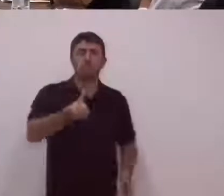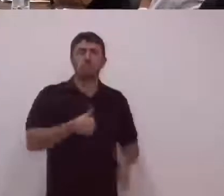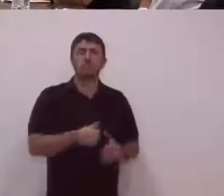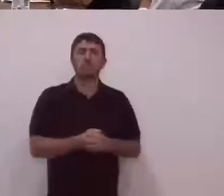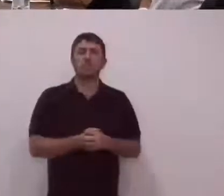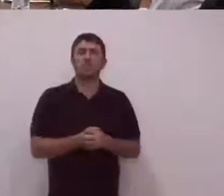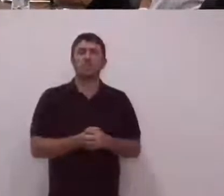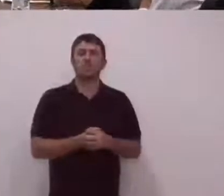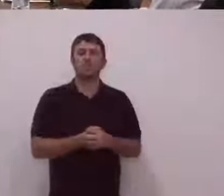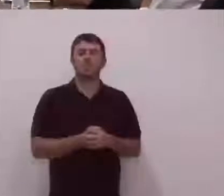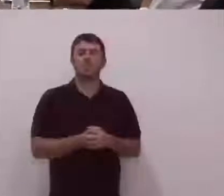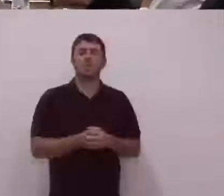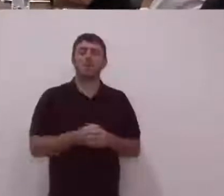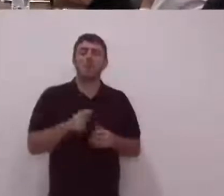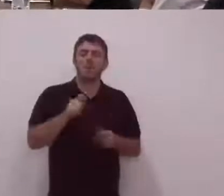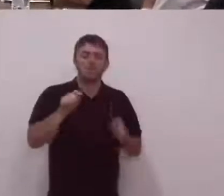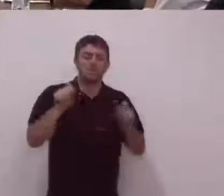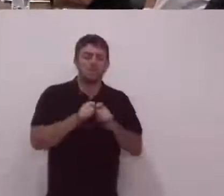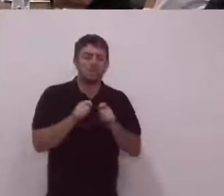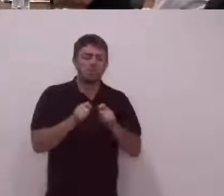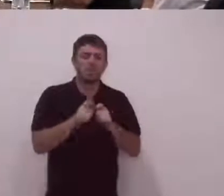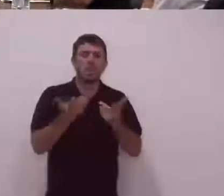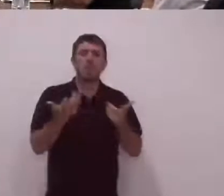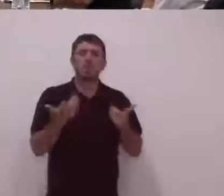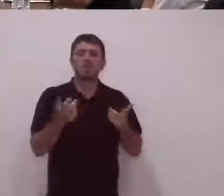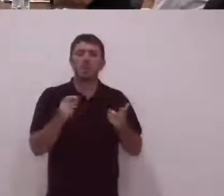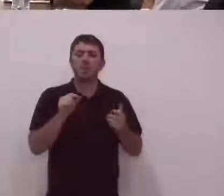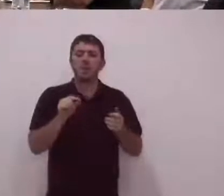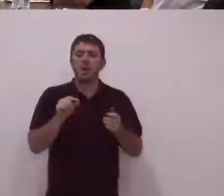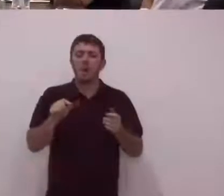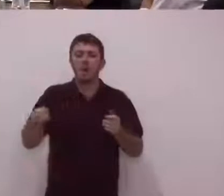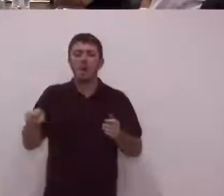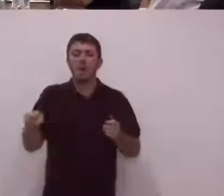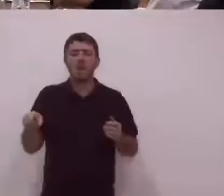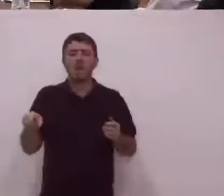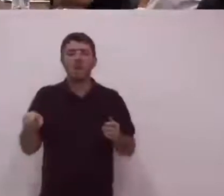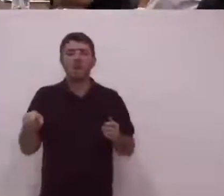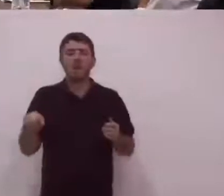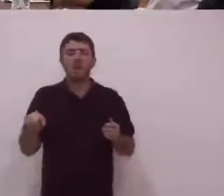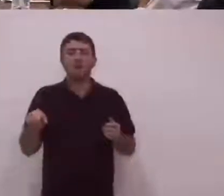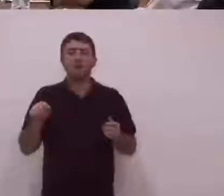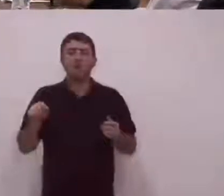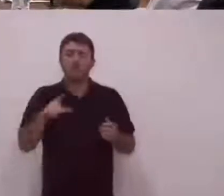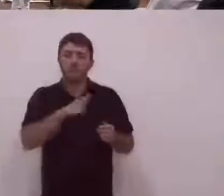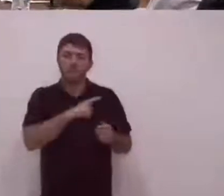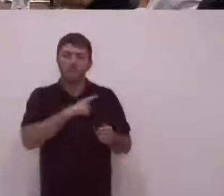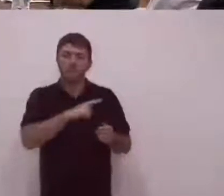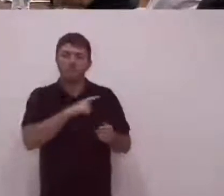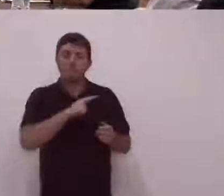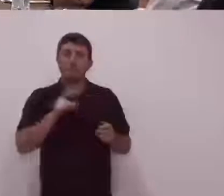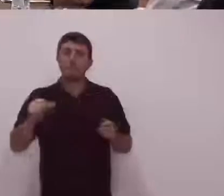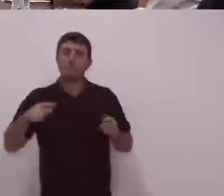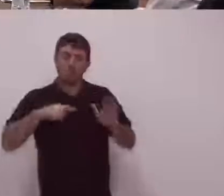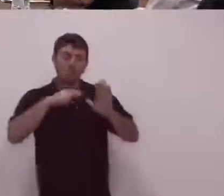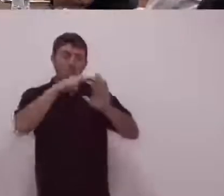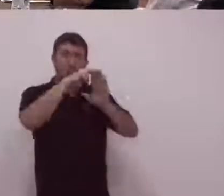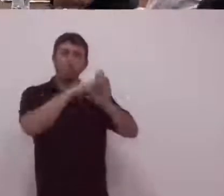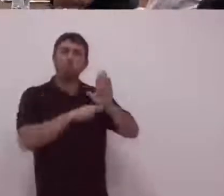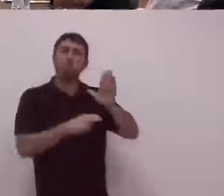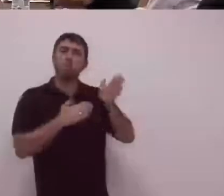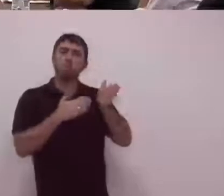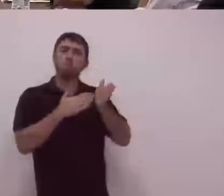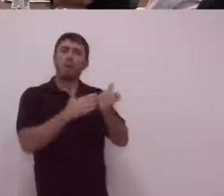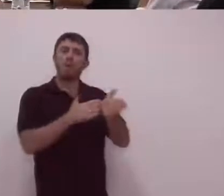inequívoco das exigências para a ocupação do imóvel, celebração prévia do